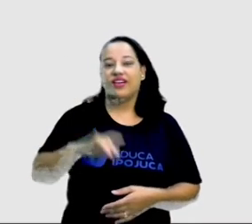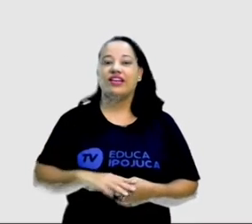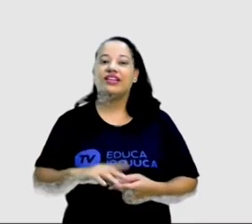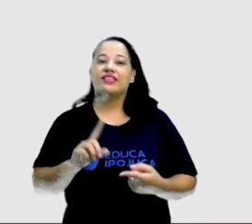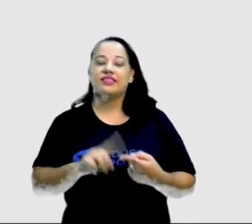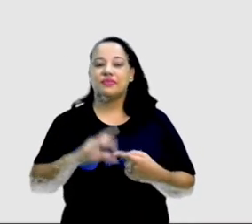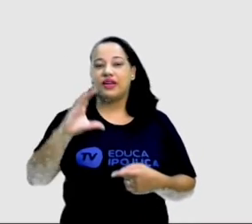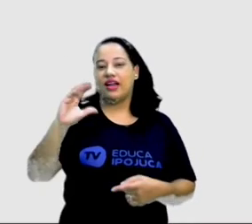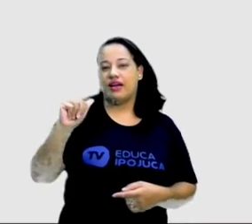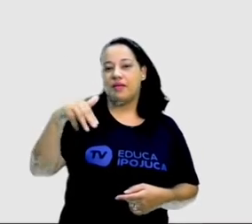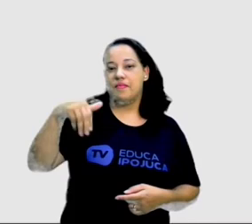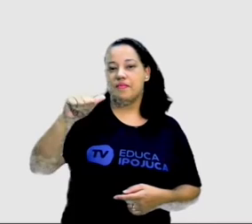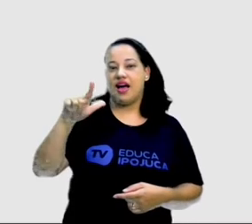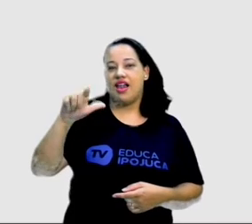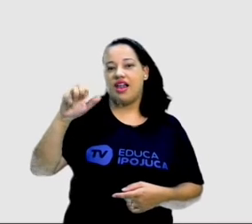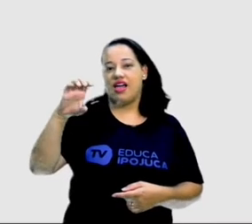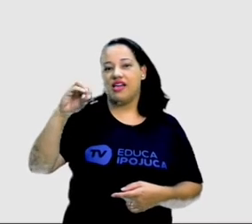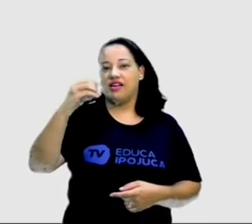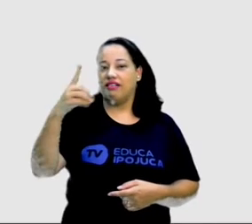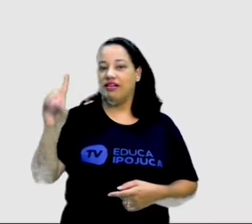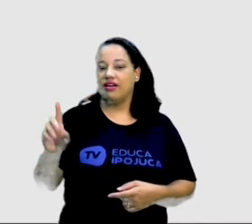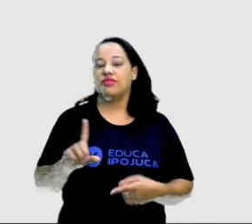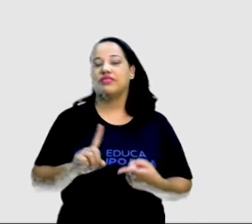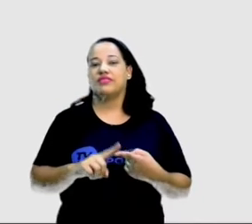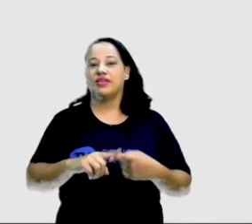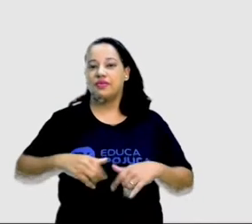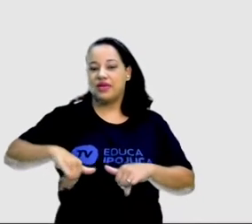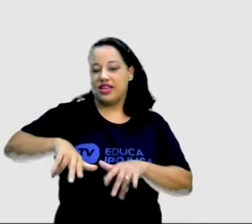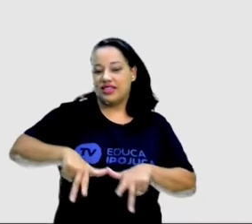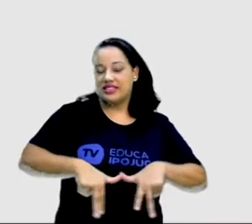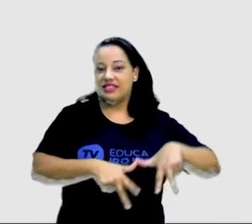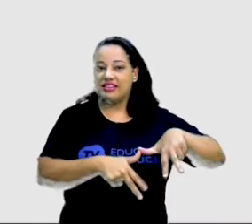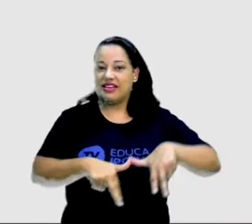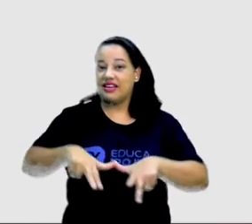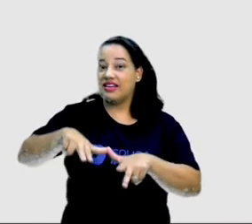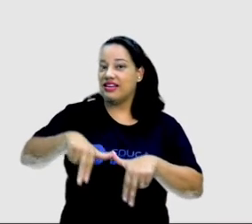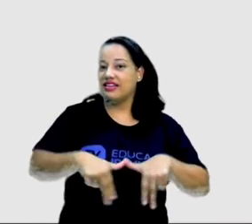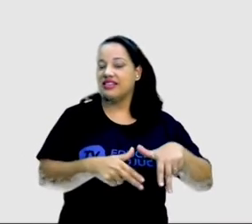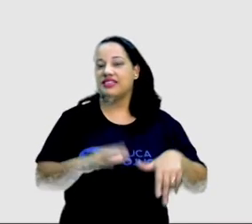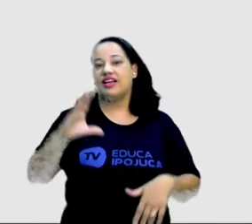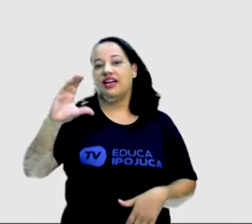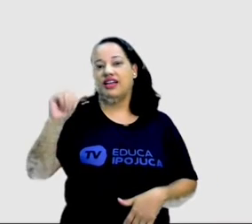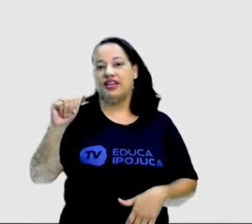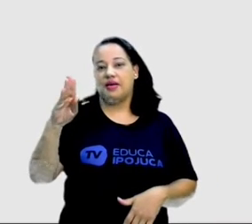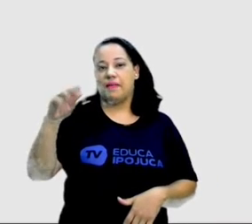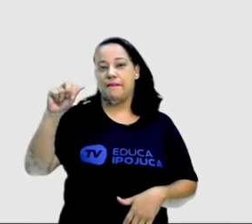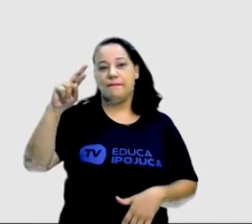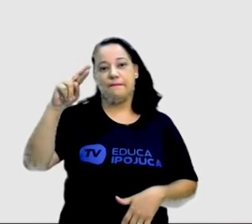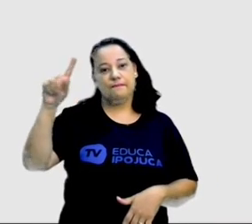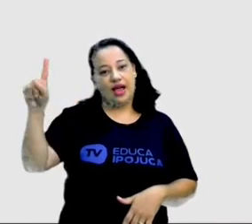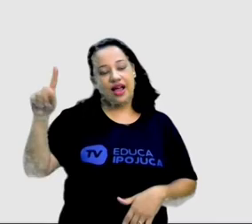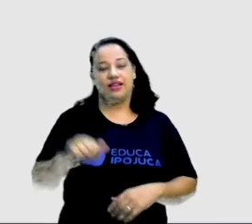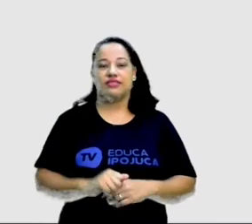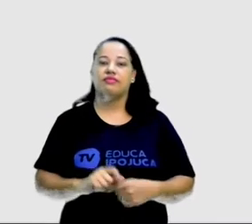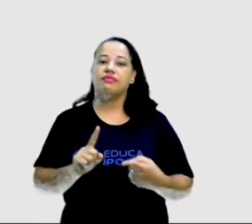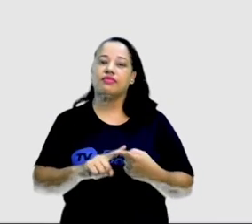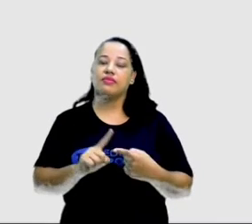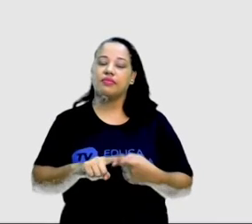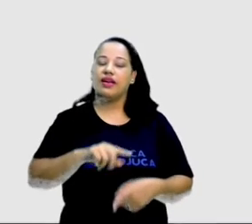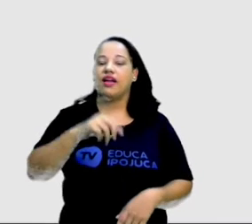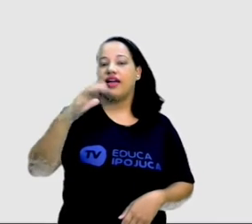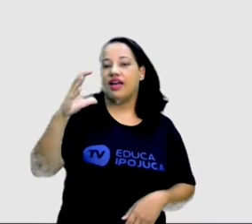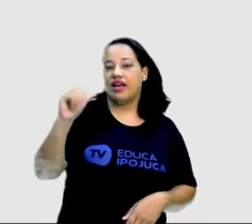do camaleão, ciranda, gambá, serafina,